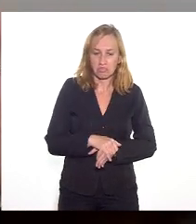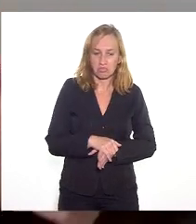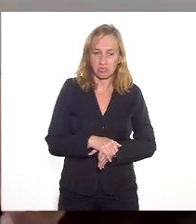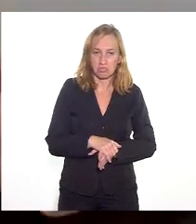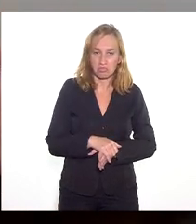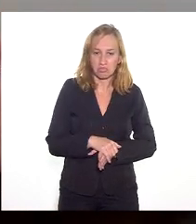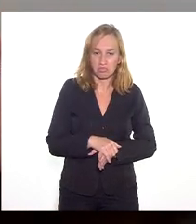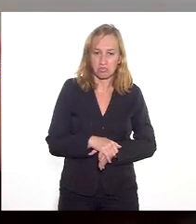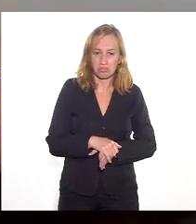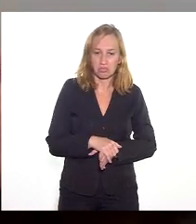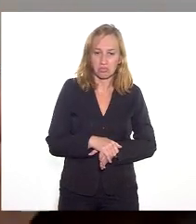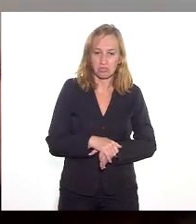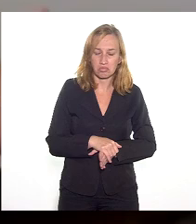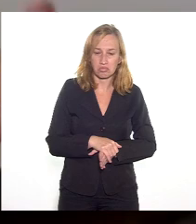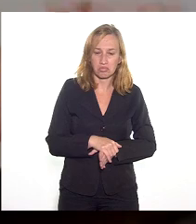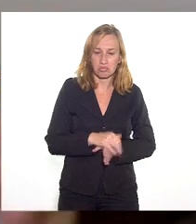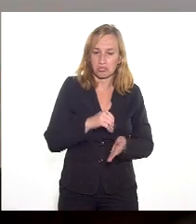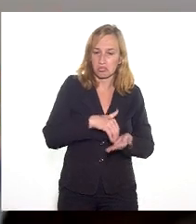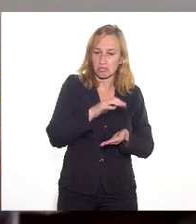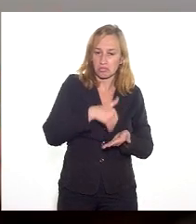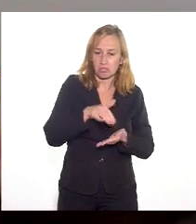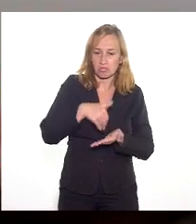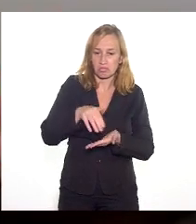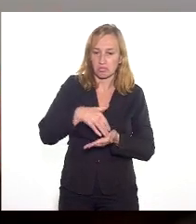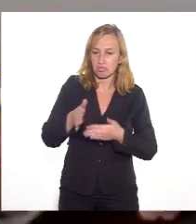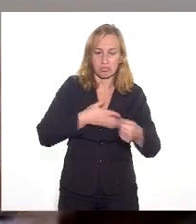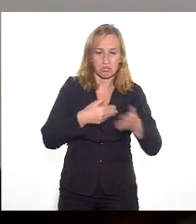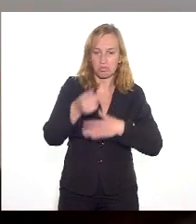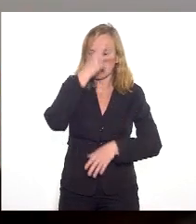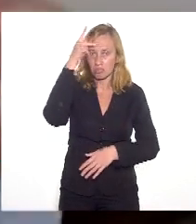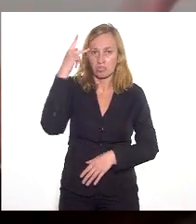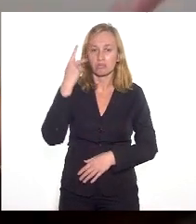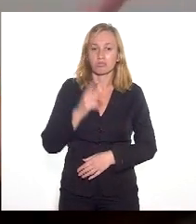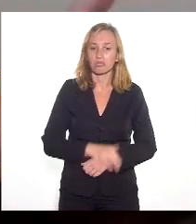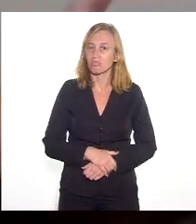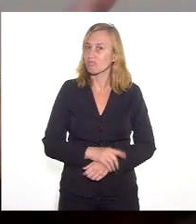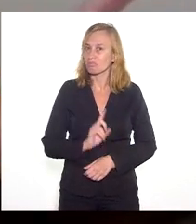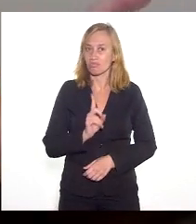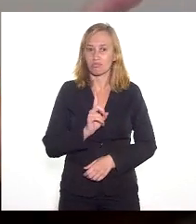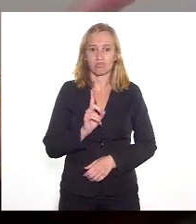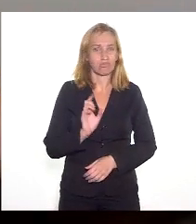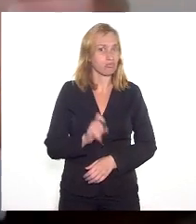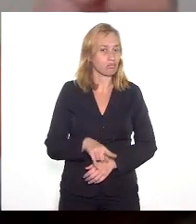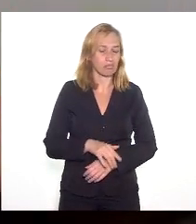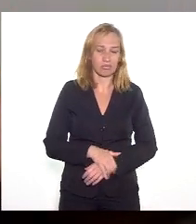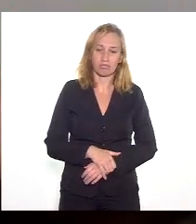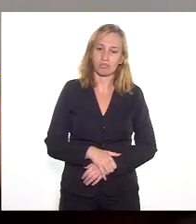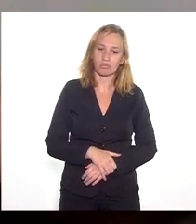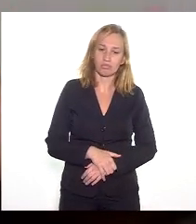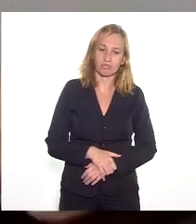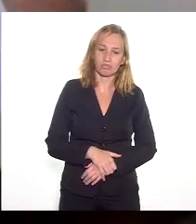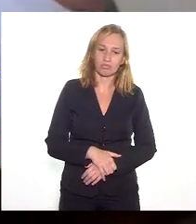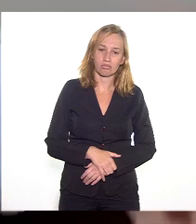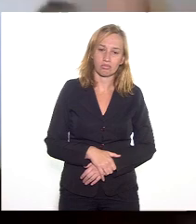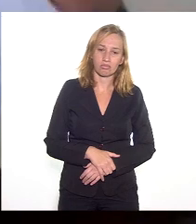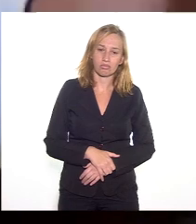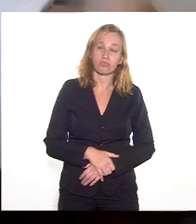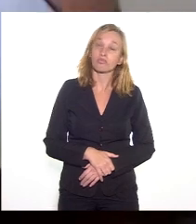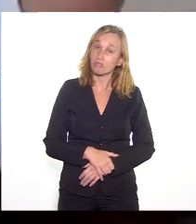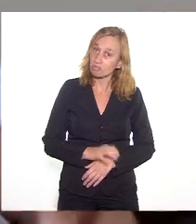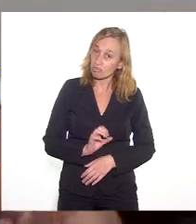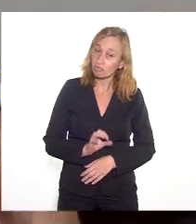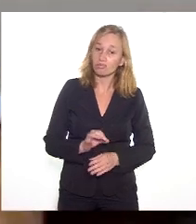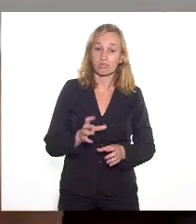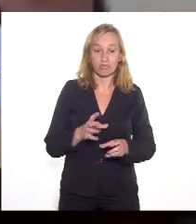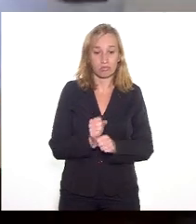ritos de demissão sumária de quem quer que seja. Isso não é orientação do Tribunal de Contas. Naturalmente que não seria, mas ainda assim o